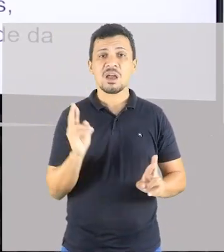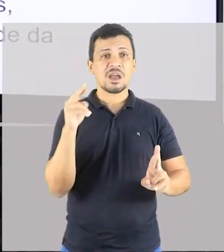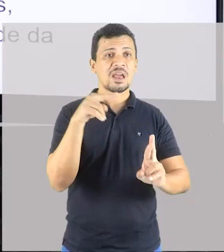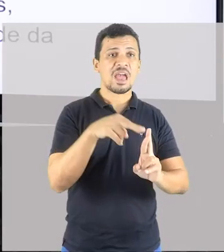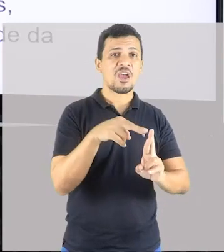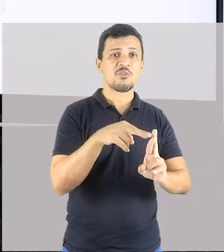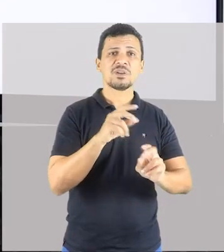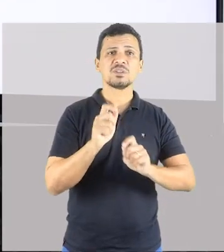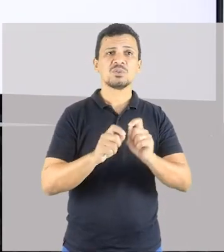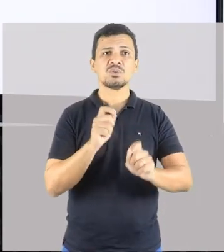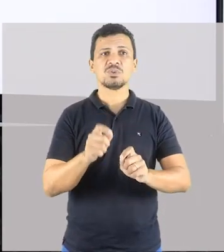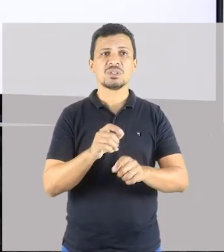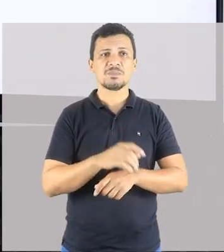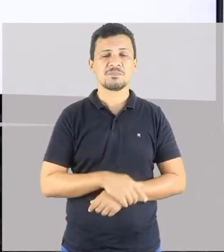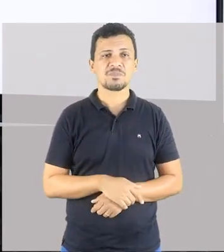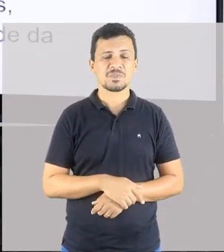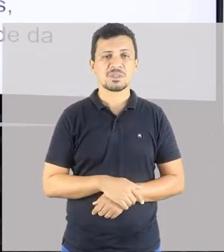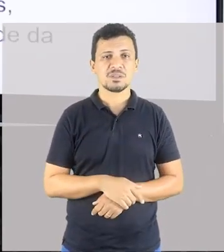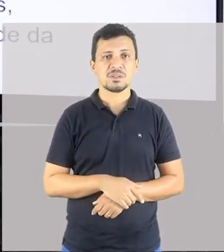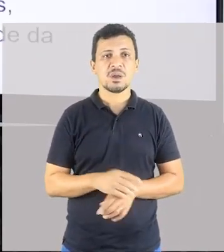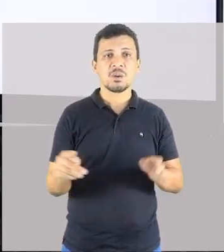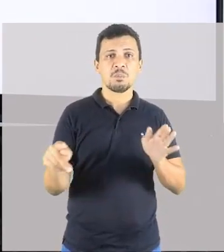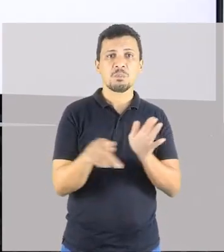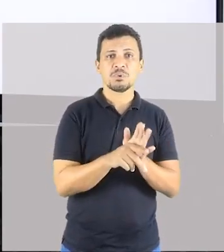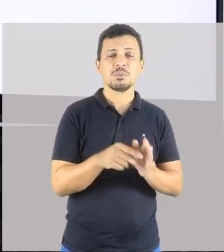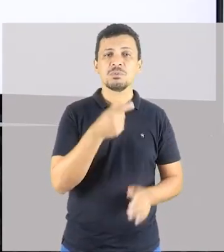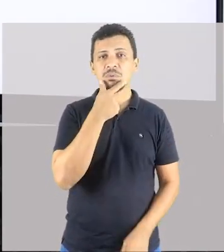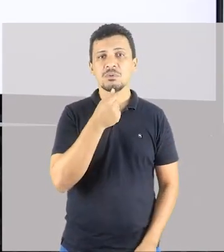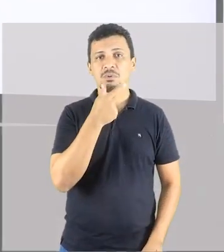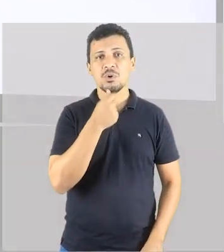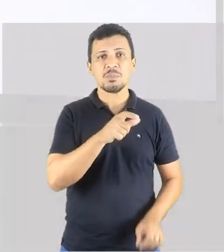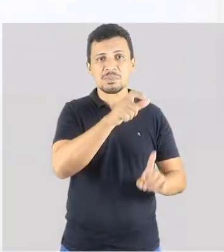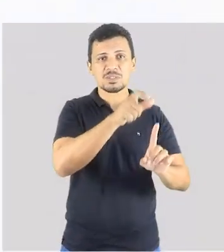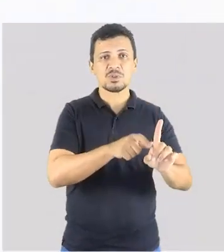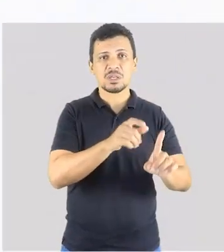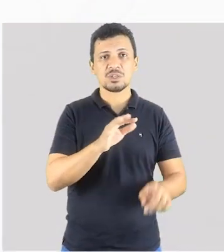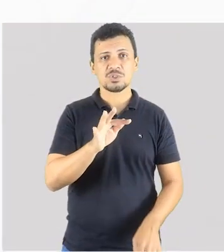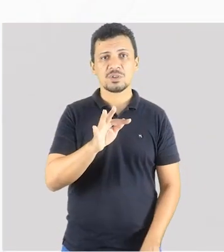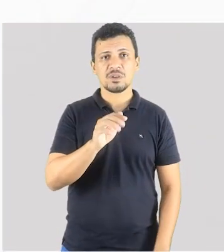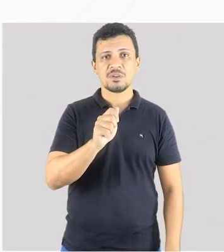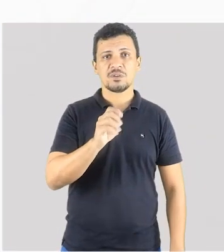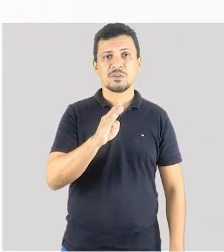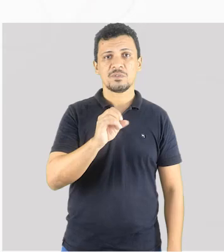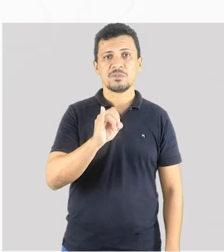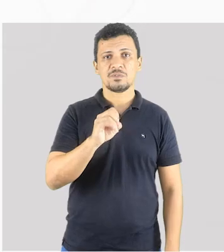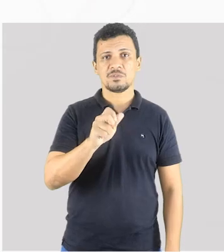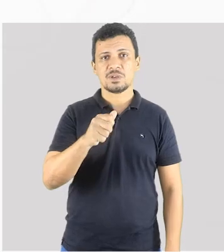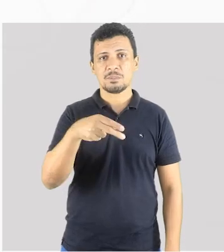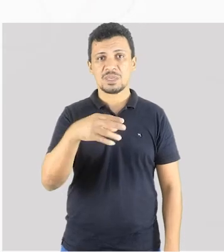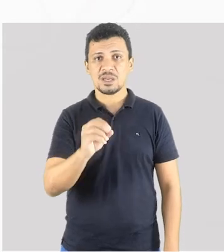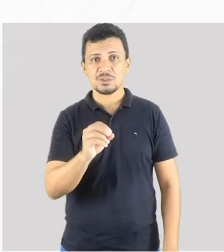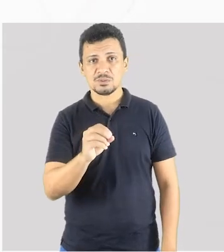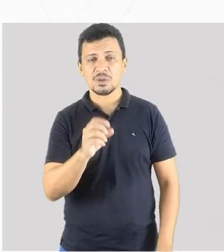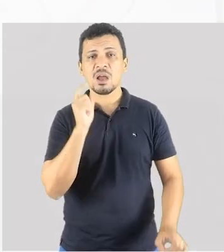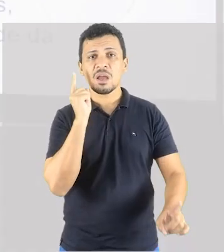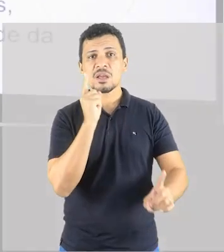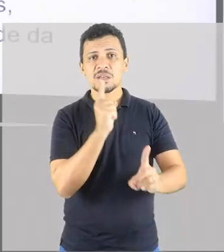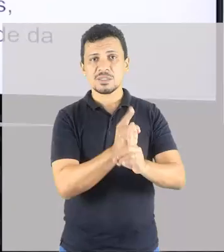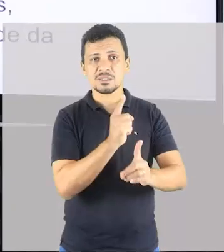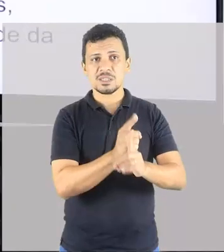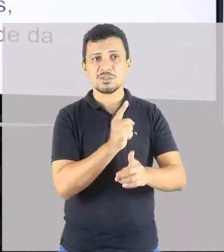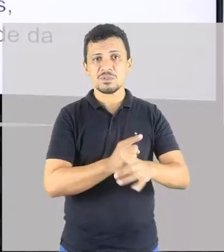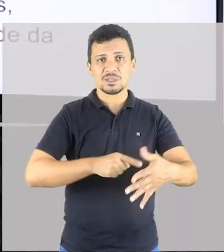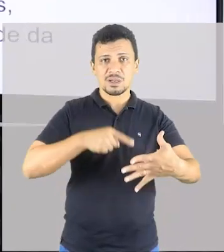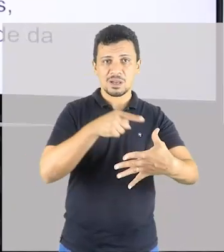referência, né, do próprio Fabiano, que é a personagem, certo? Então, quando ele identifica aqui na letra A que é